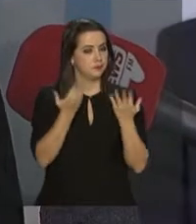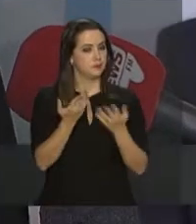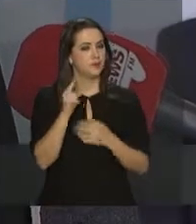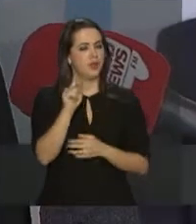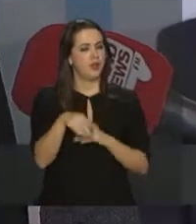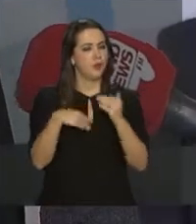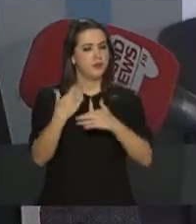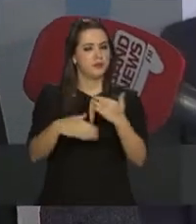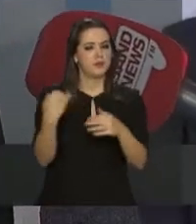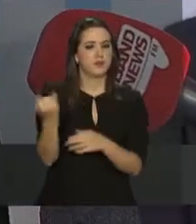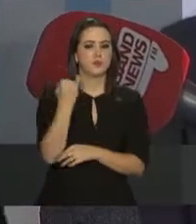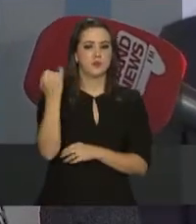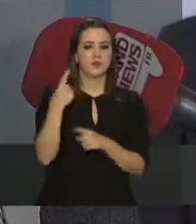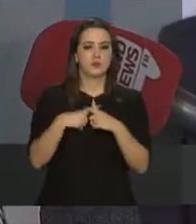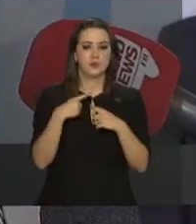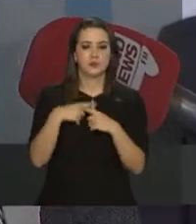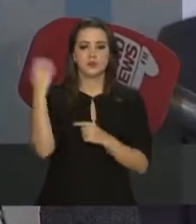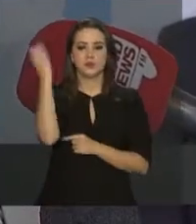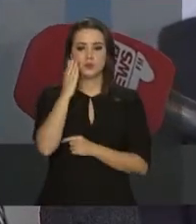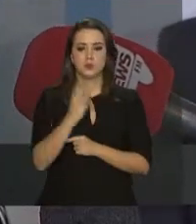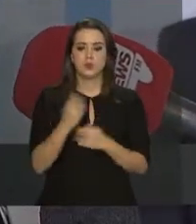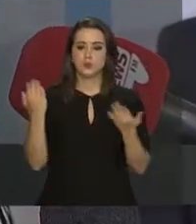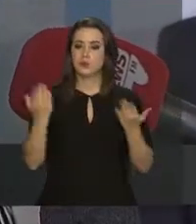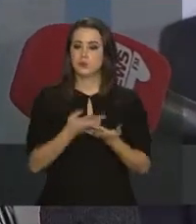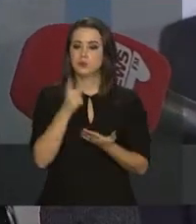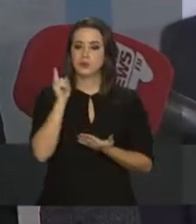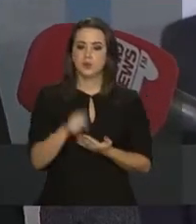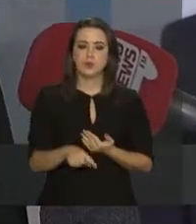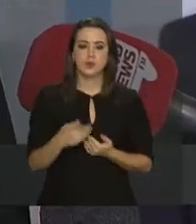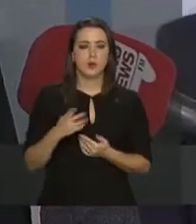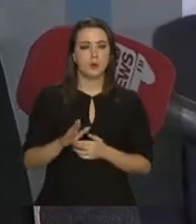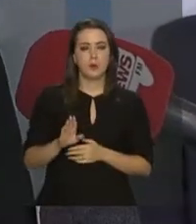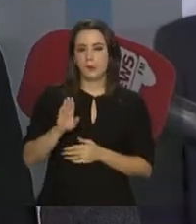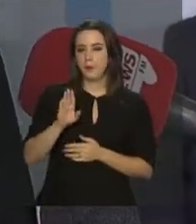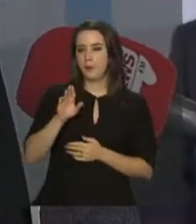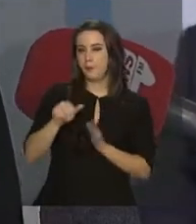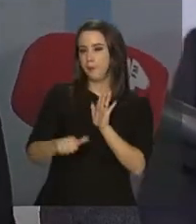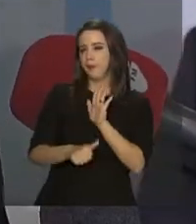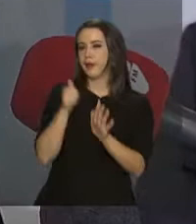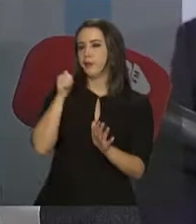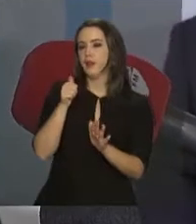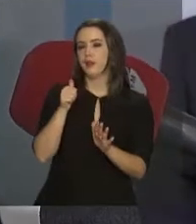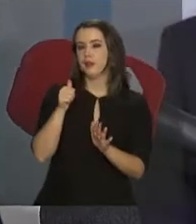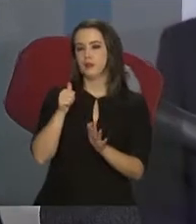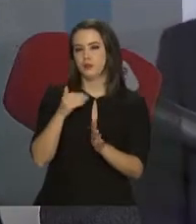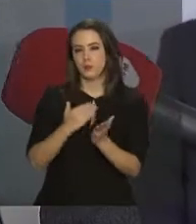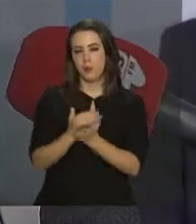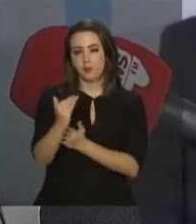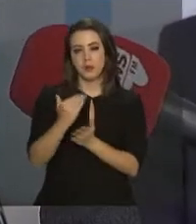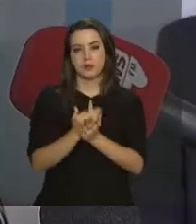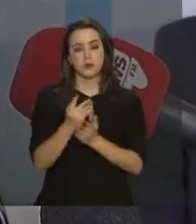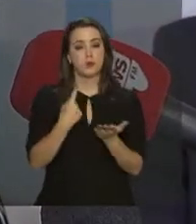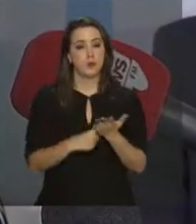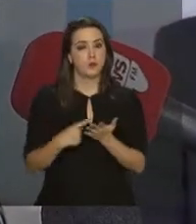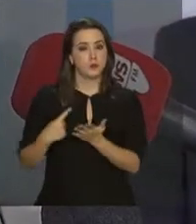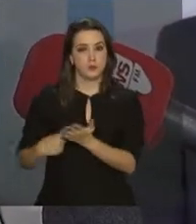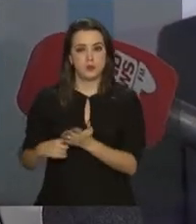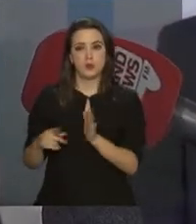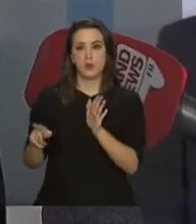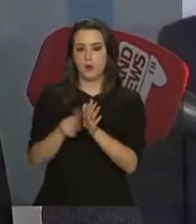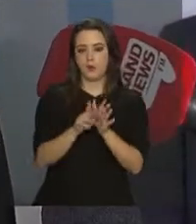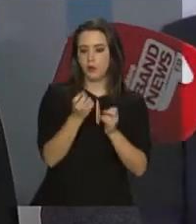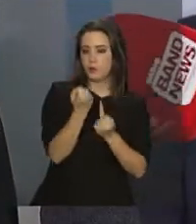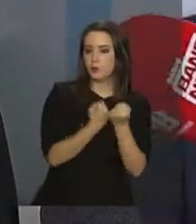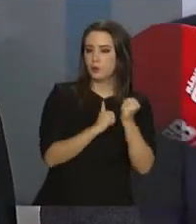brasil acaba sendo é pioneiro nessa nesse acordo com a sua própria